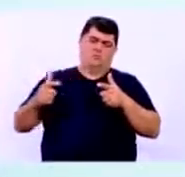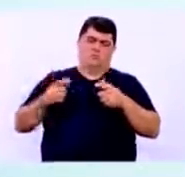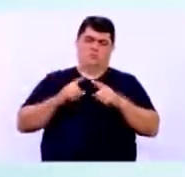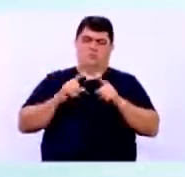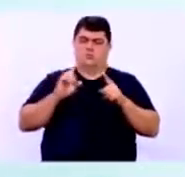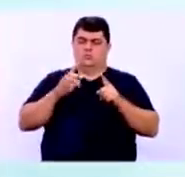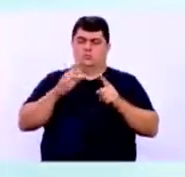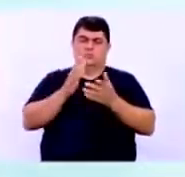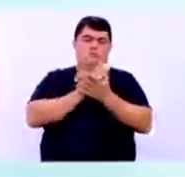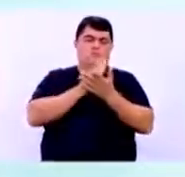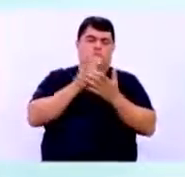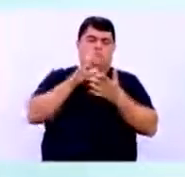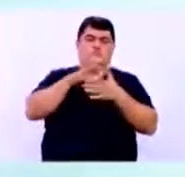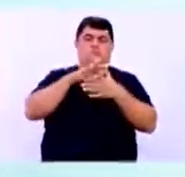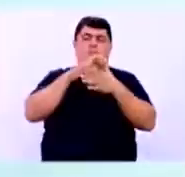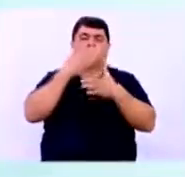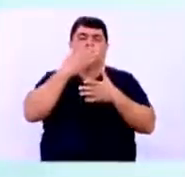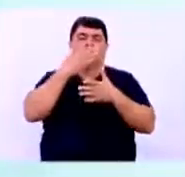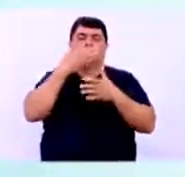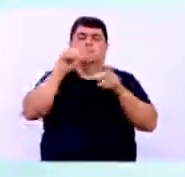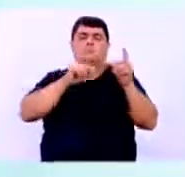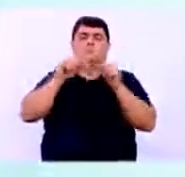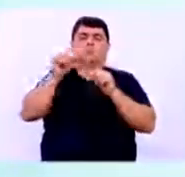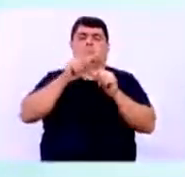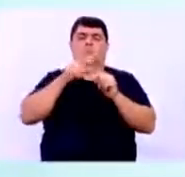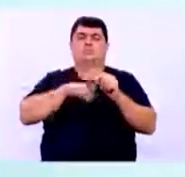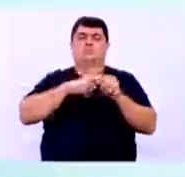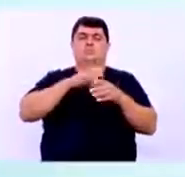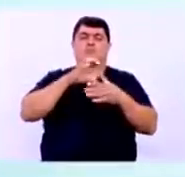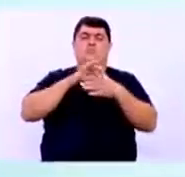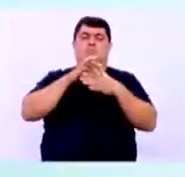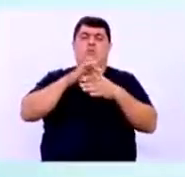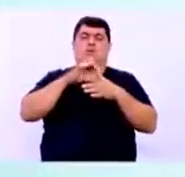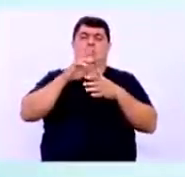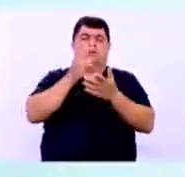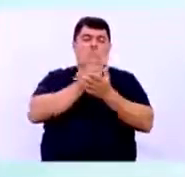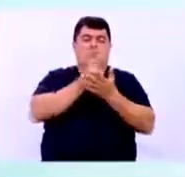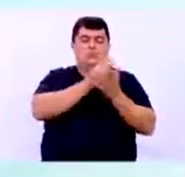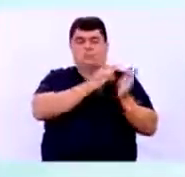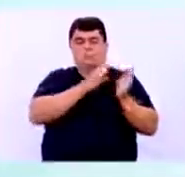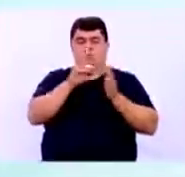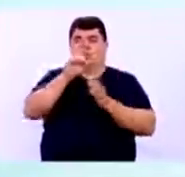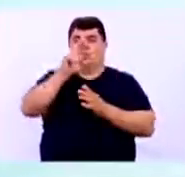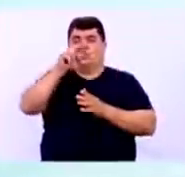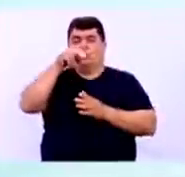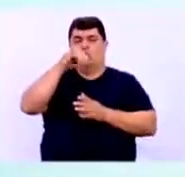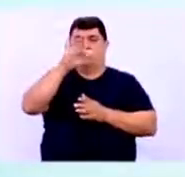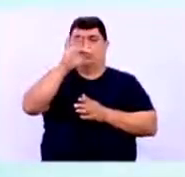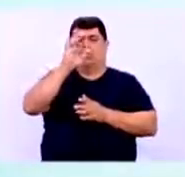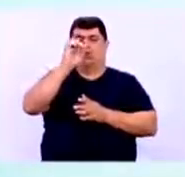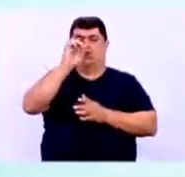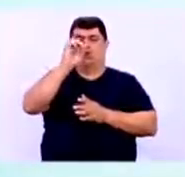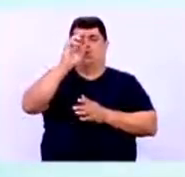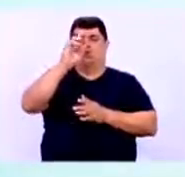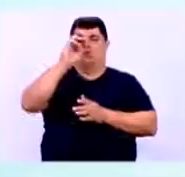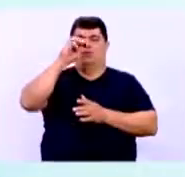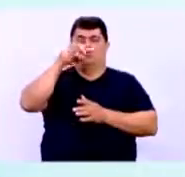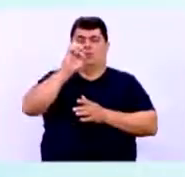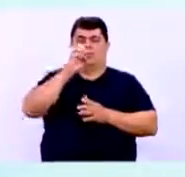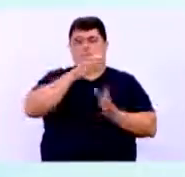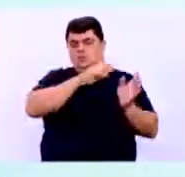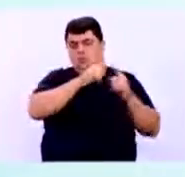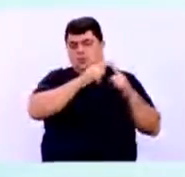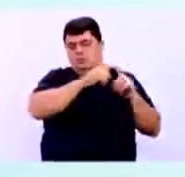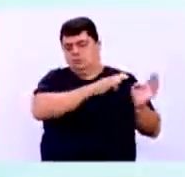é de acordo com o método utilizado. Por isso que tem aquele princípio da uniformidade. Se você começou de um modo, você deverá ser